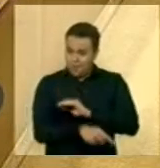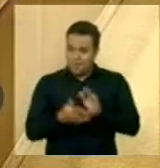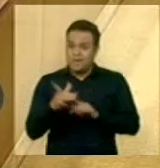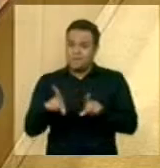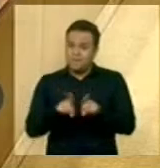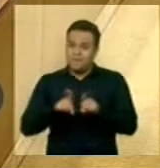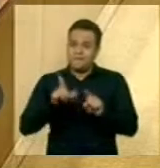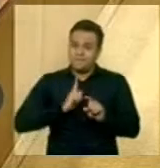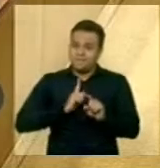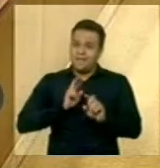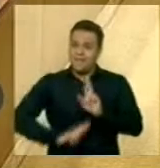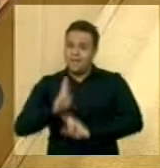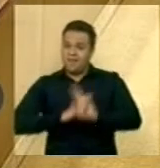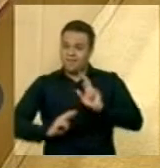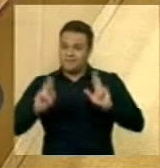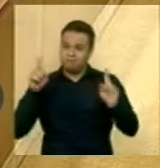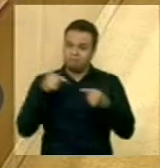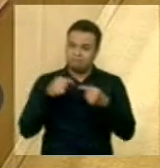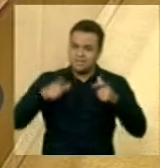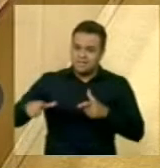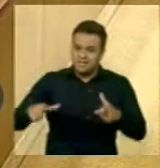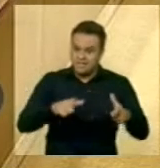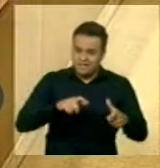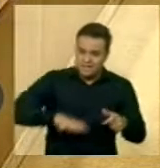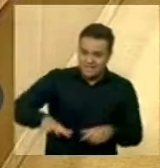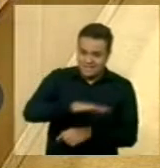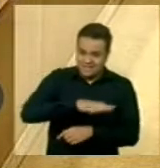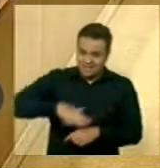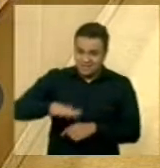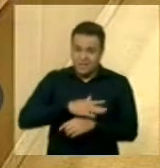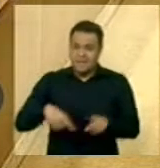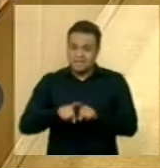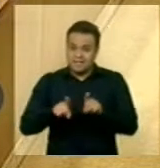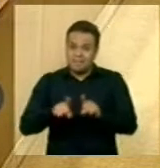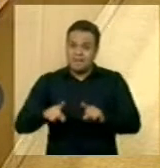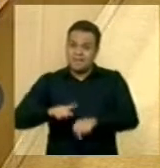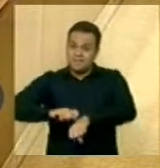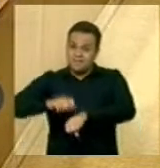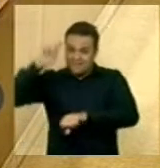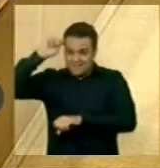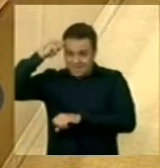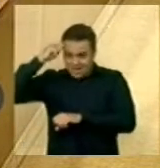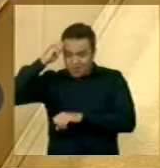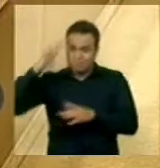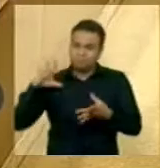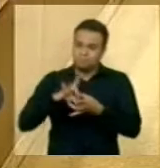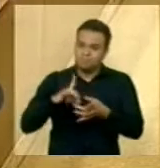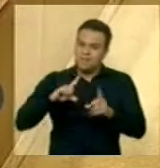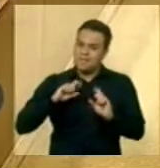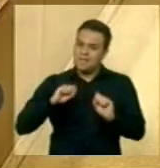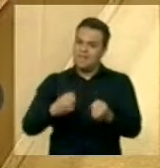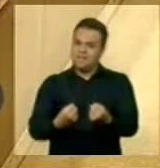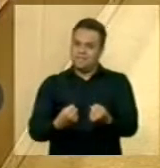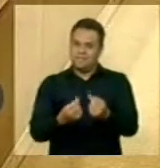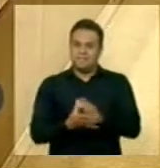de relações territoriais específicas, com presunção de ancestralidade negra relacionada com a resistência